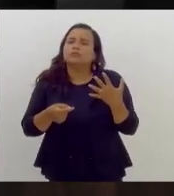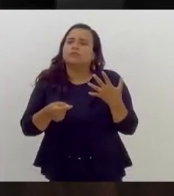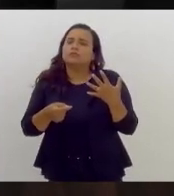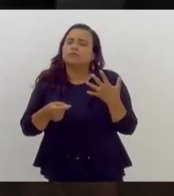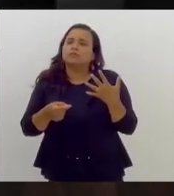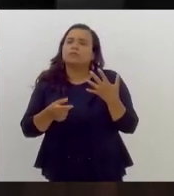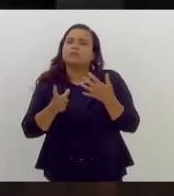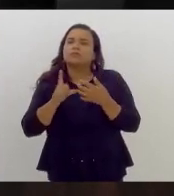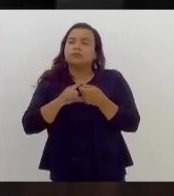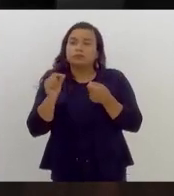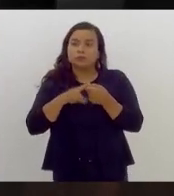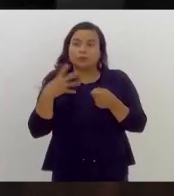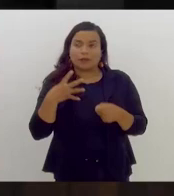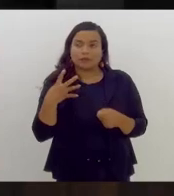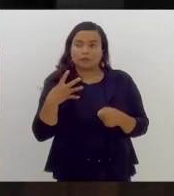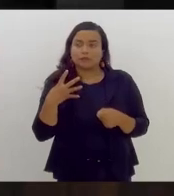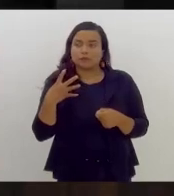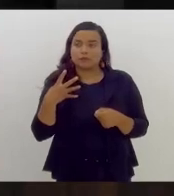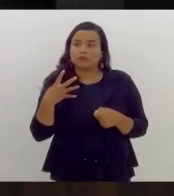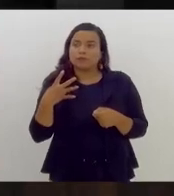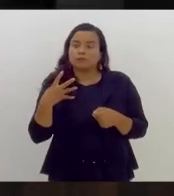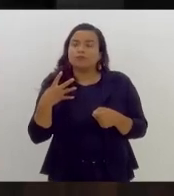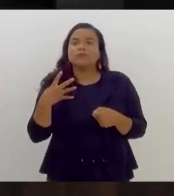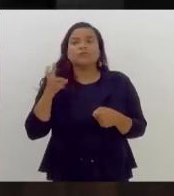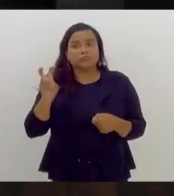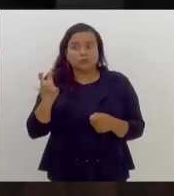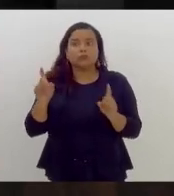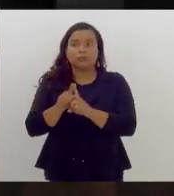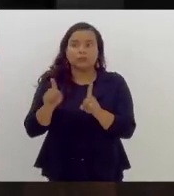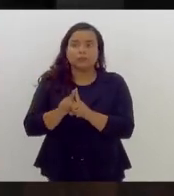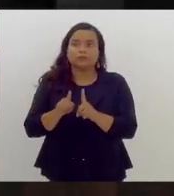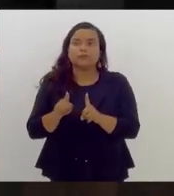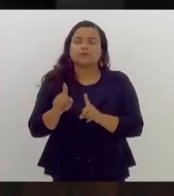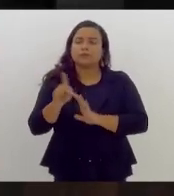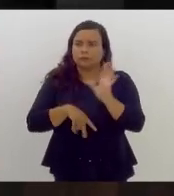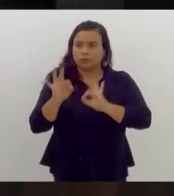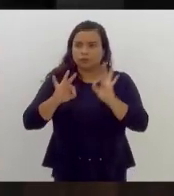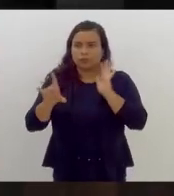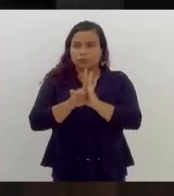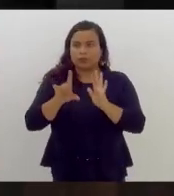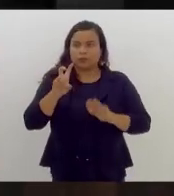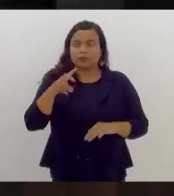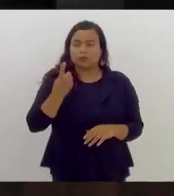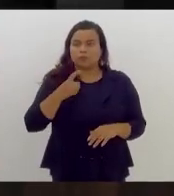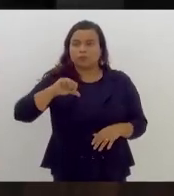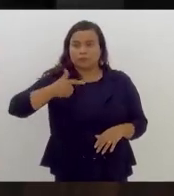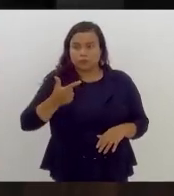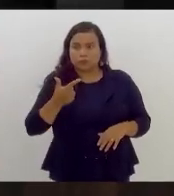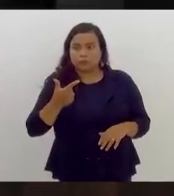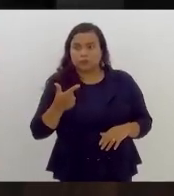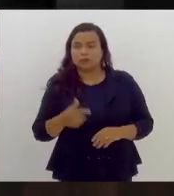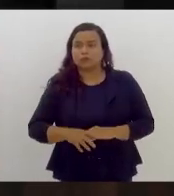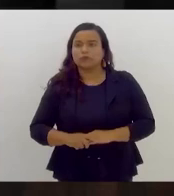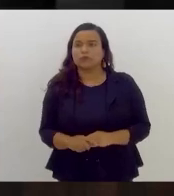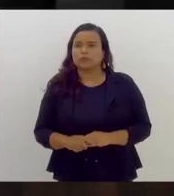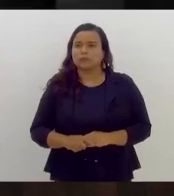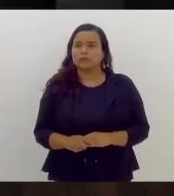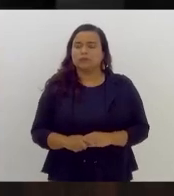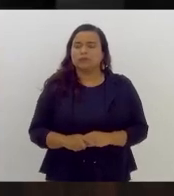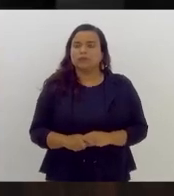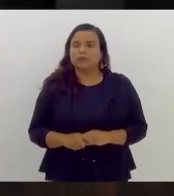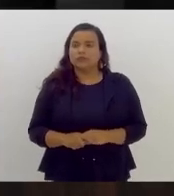É o artigo 4º e 5º do projeto de lei 5192.